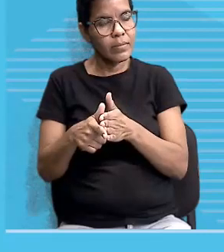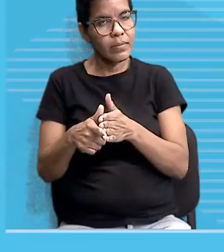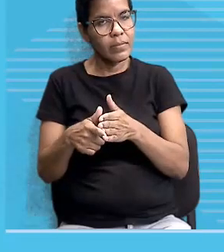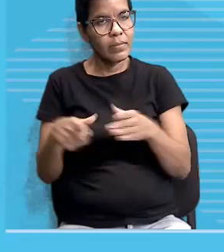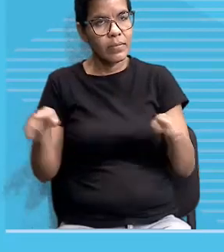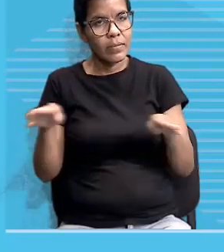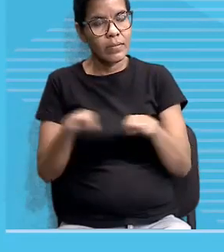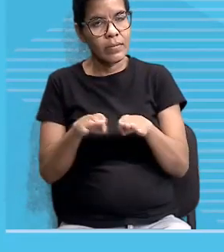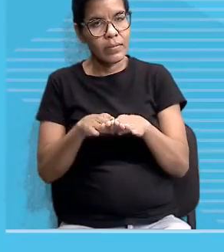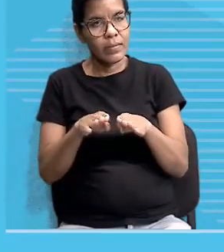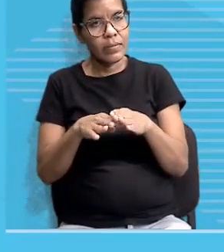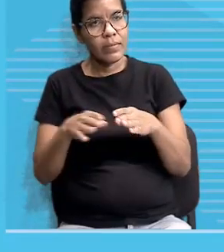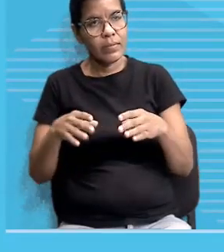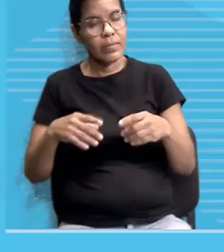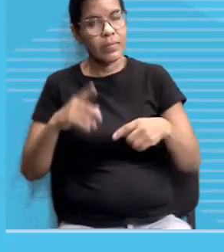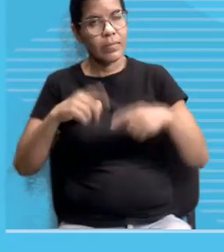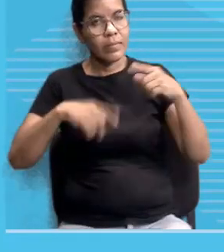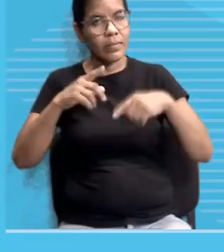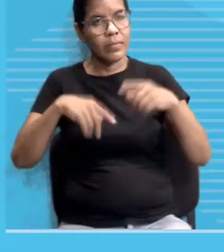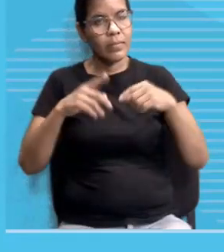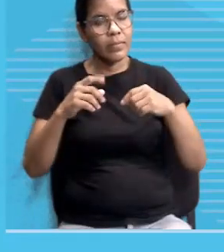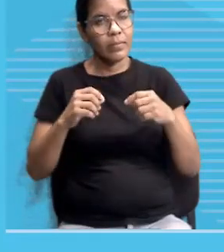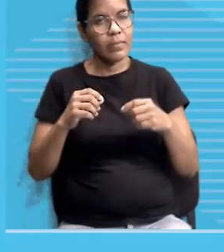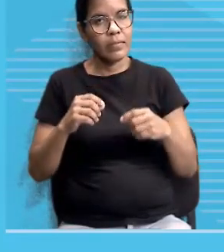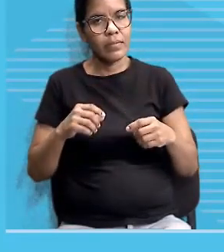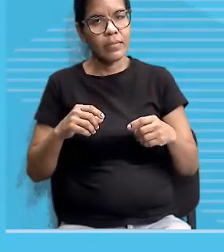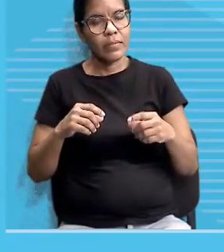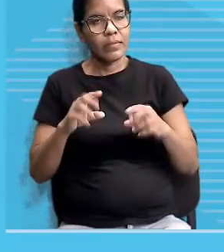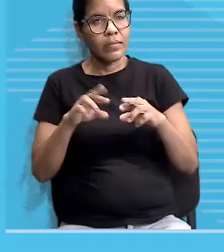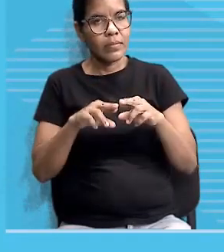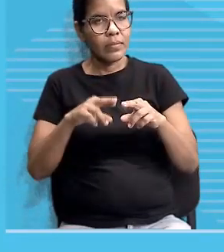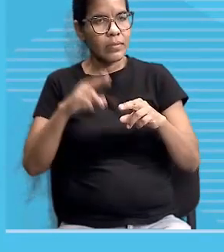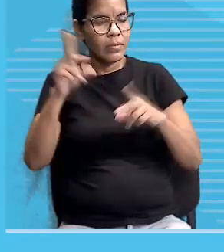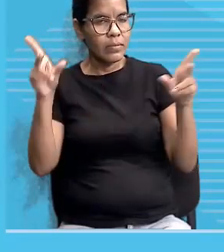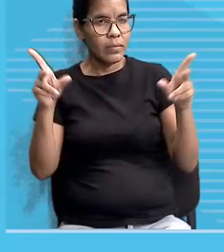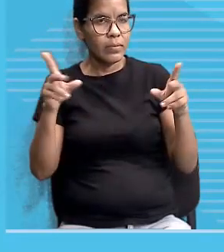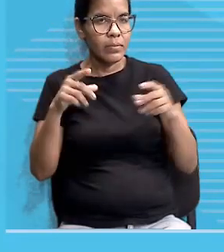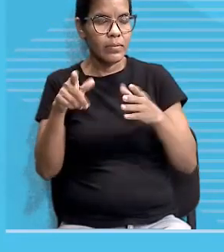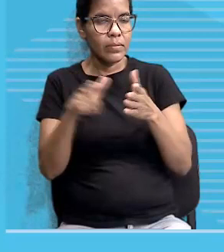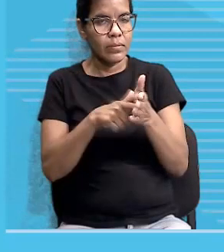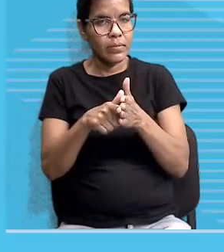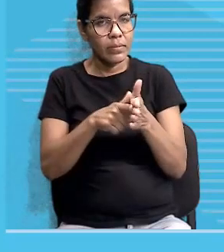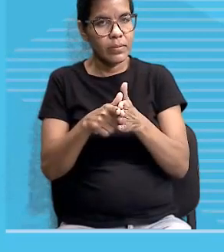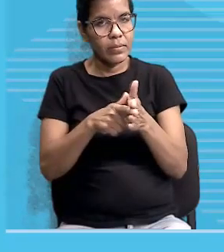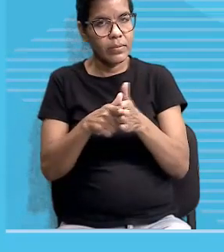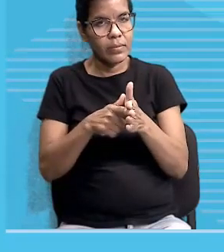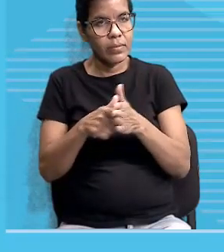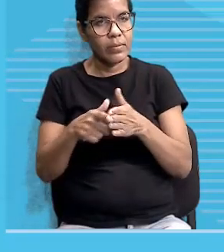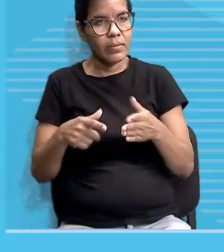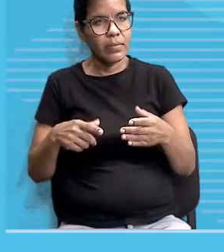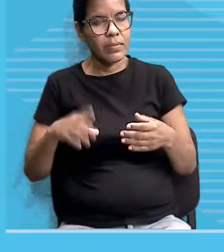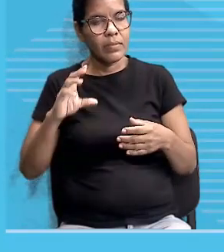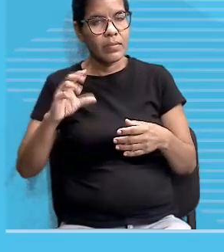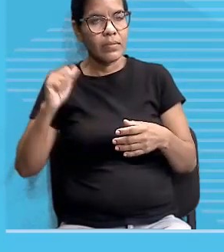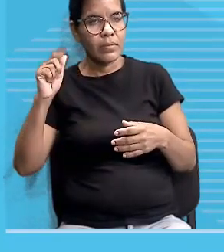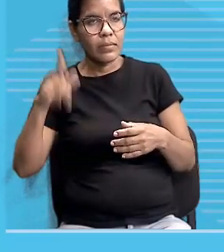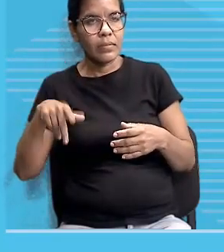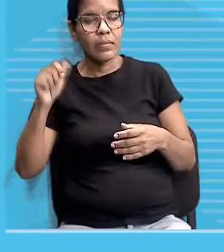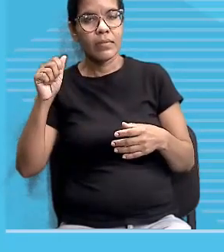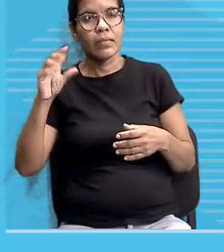material só que de dimensões diferentes a gente está analisando a capacidade térmica dele